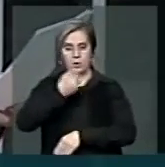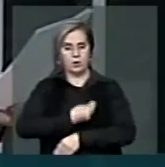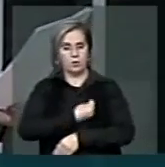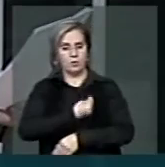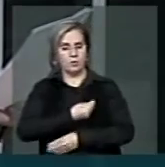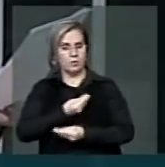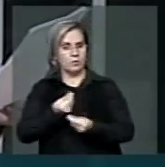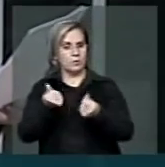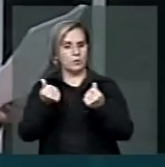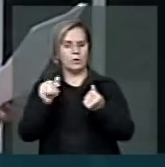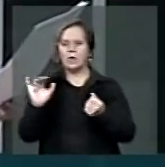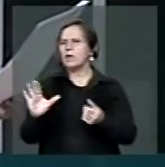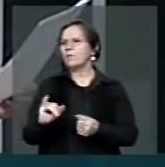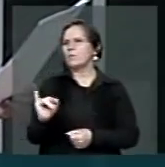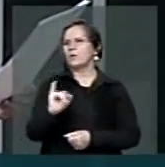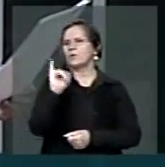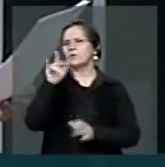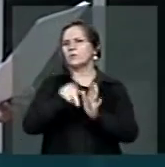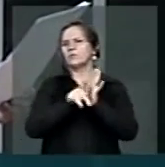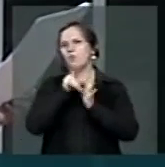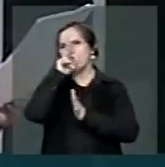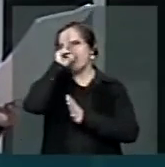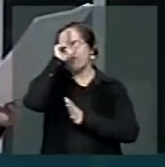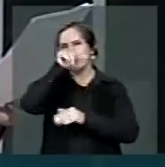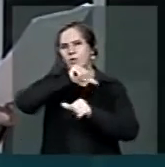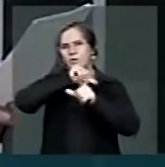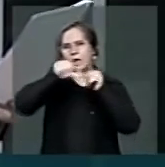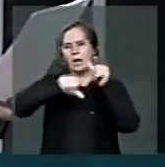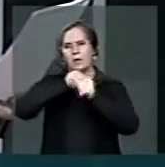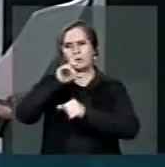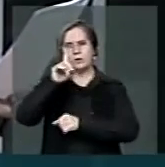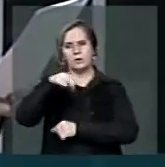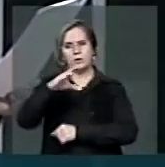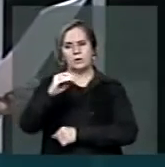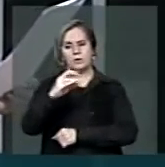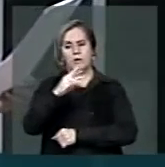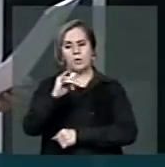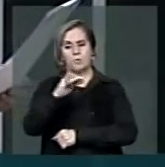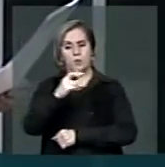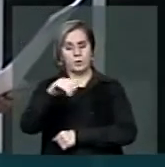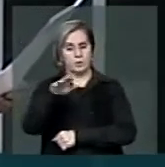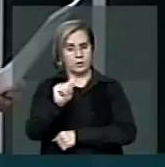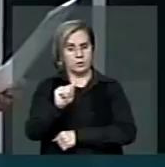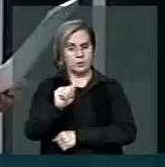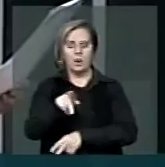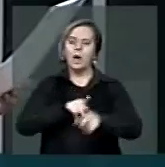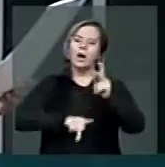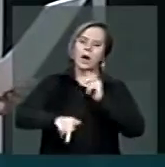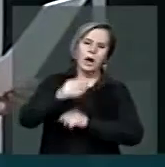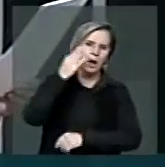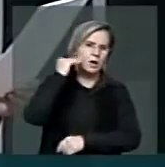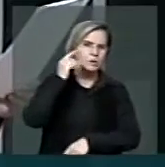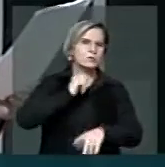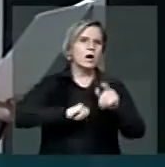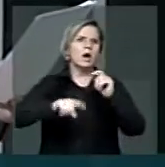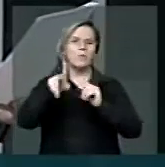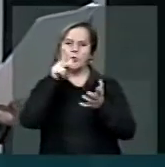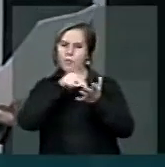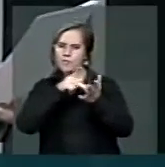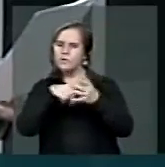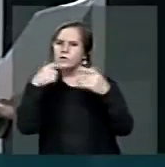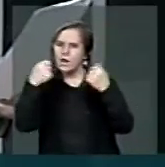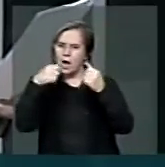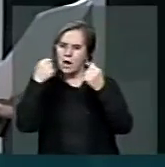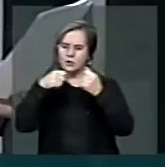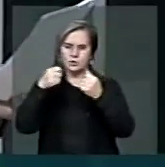de fundamental importância para o fortalecimento da democracia. A população sabe quais são suas verdadeiras